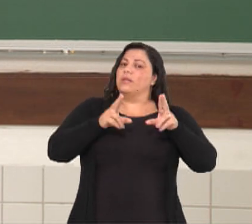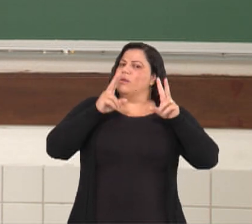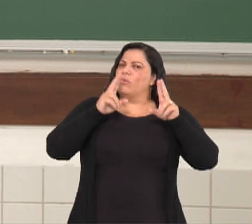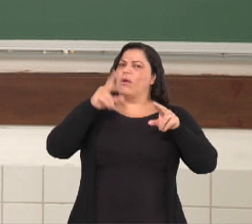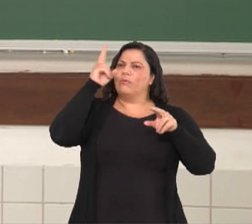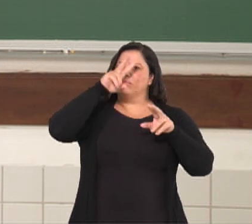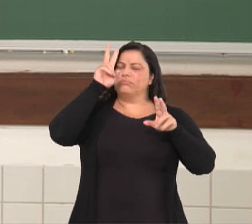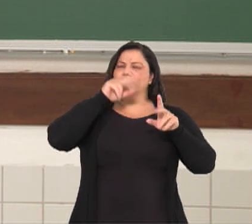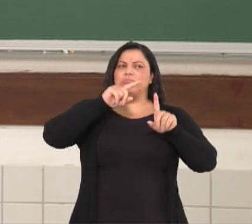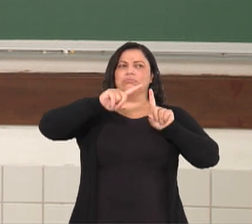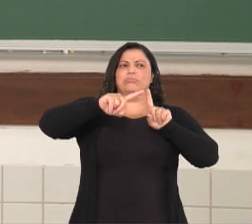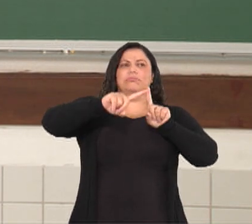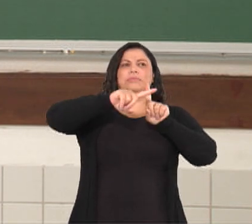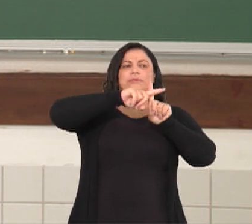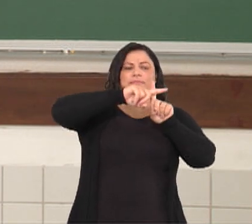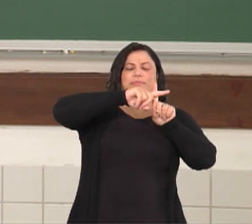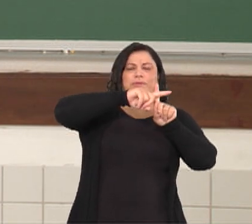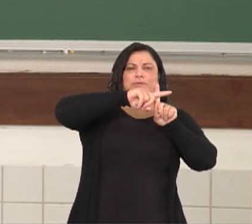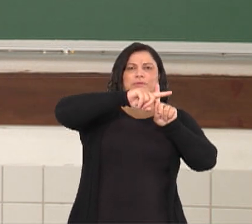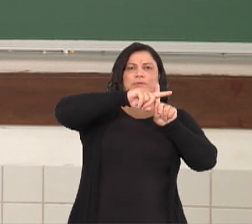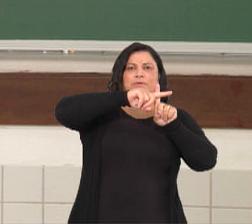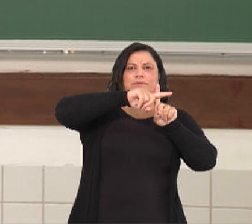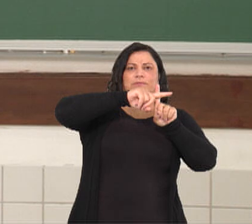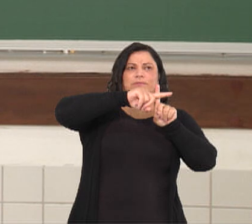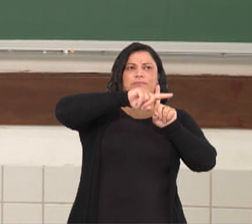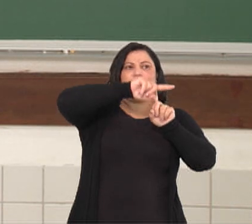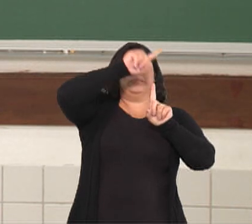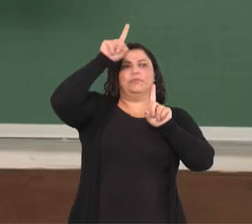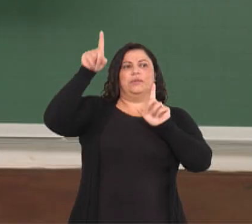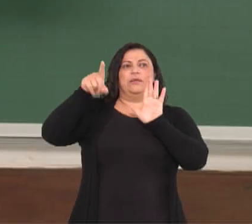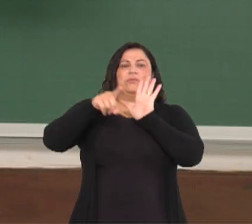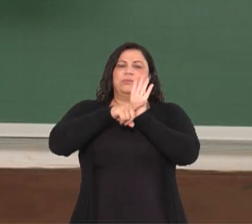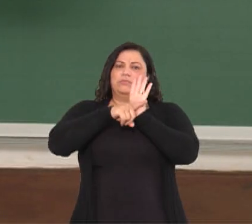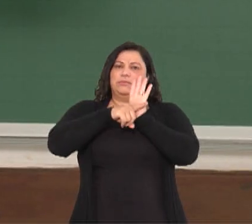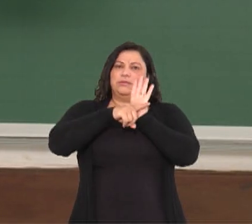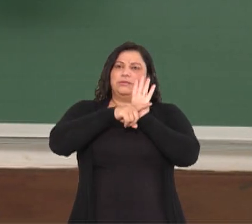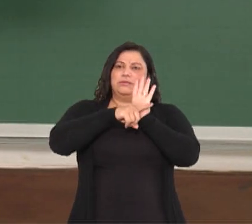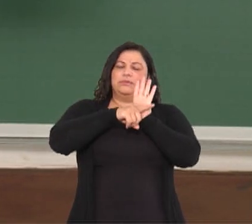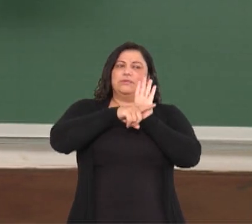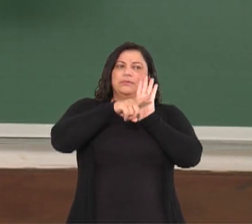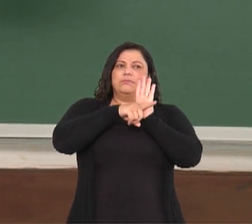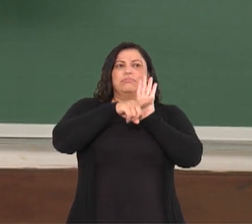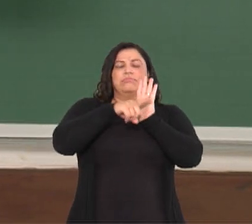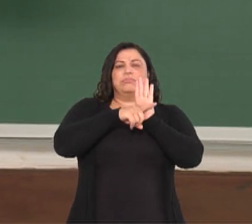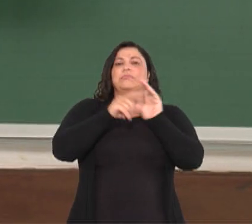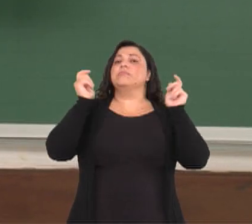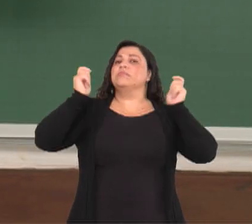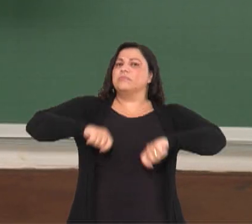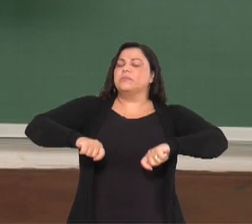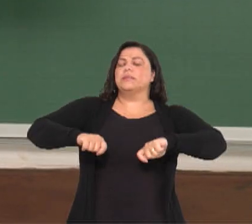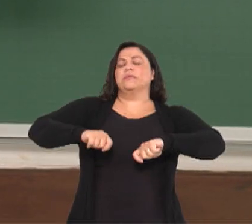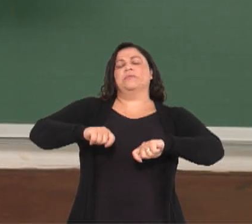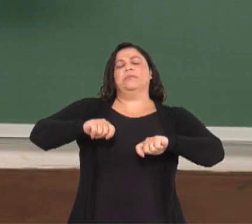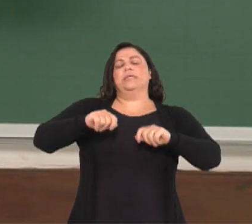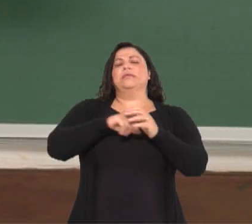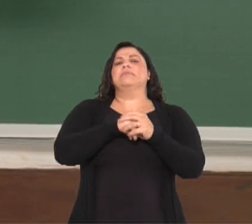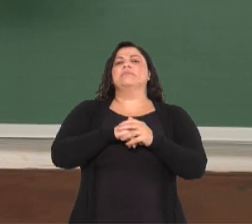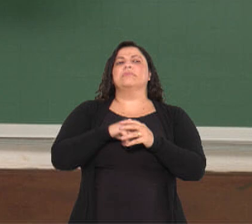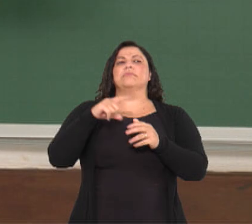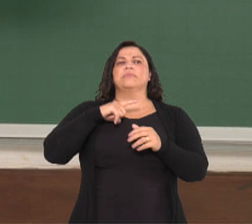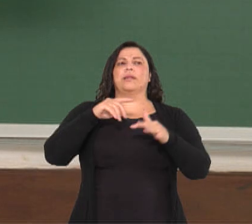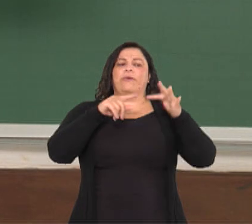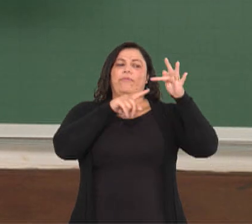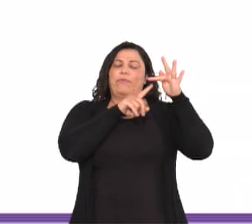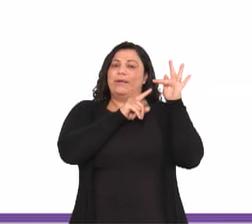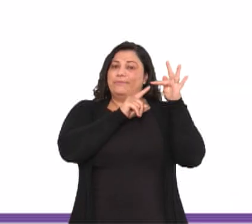uma carga positiva. Perceba que sobre essa carga negativa também haverá uma força,